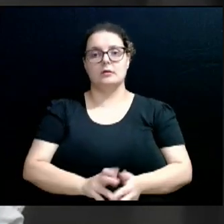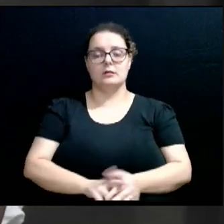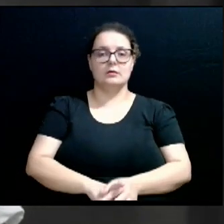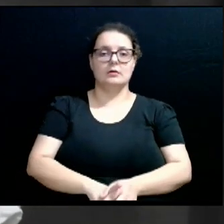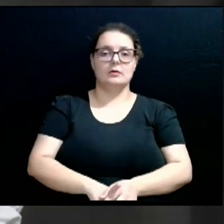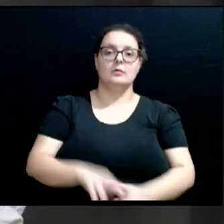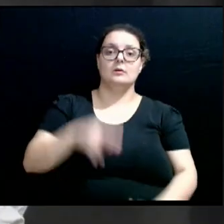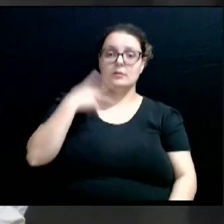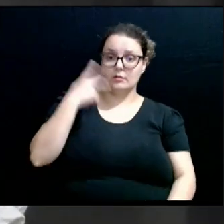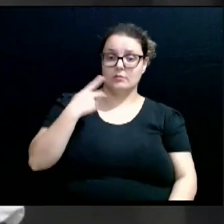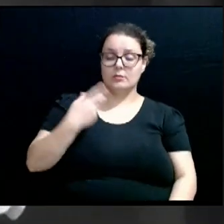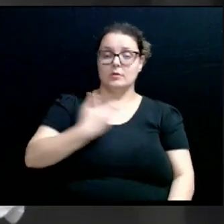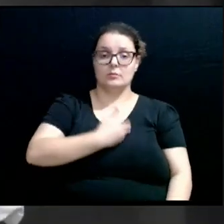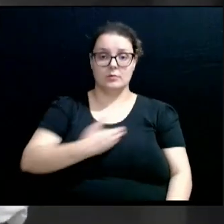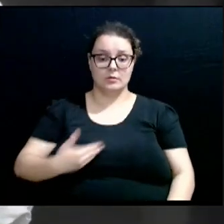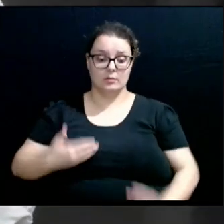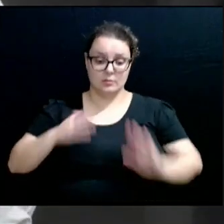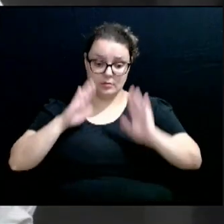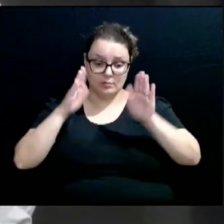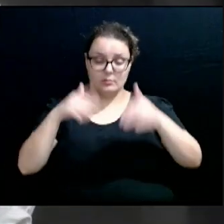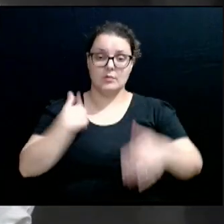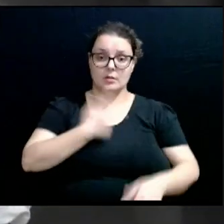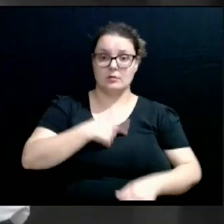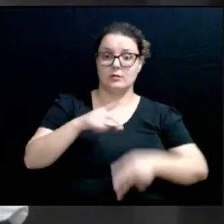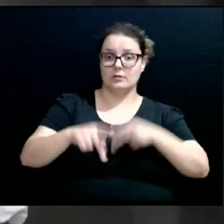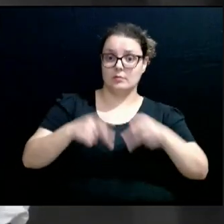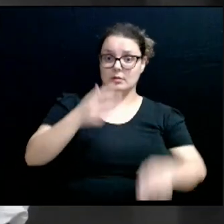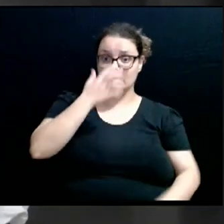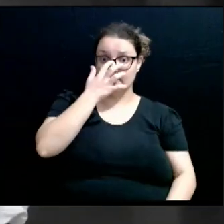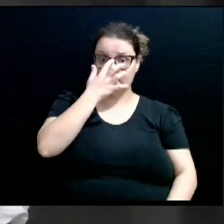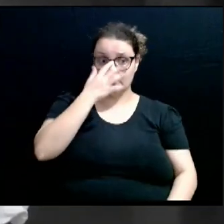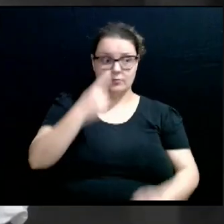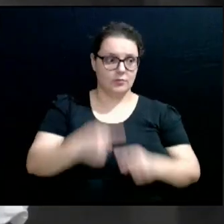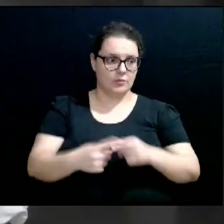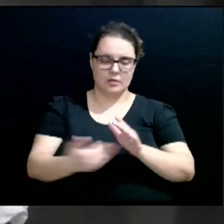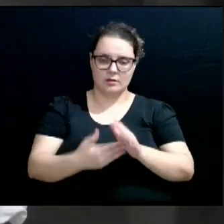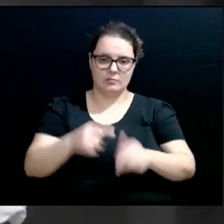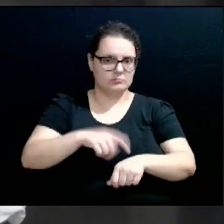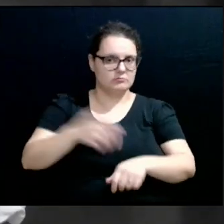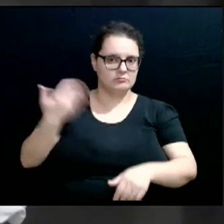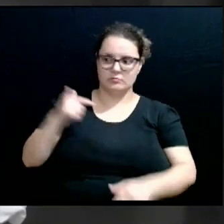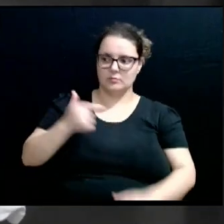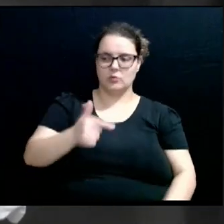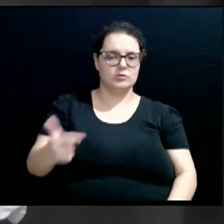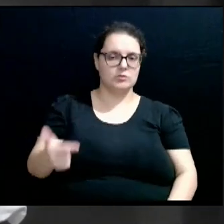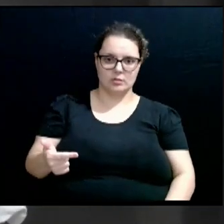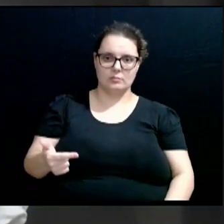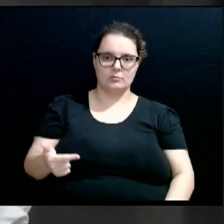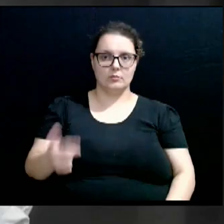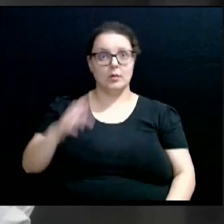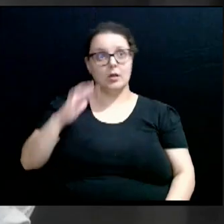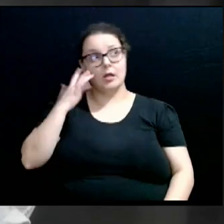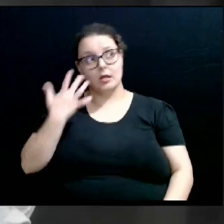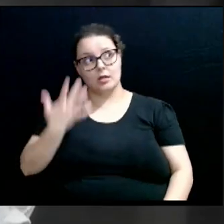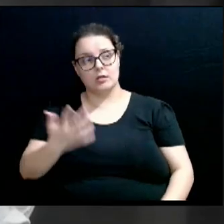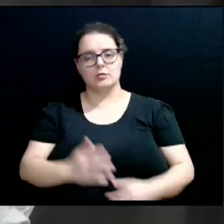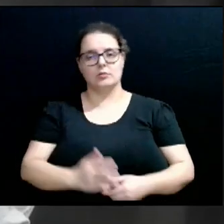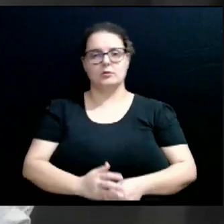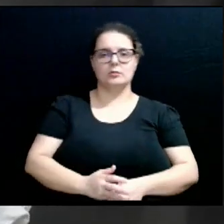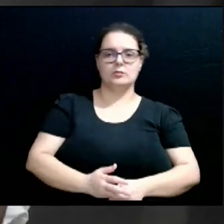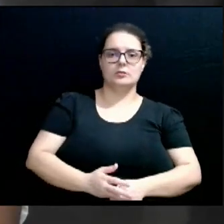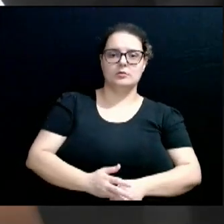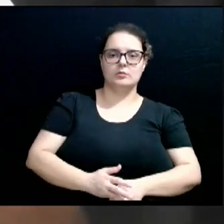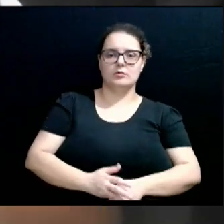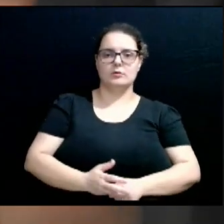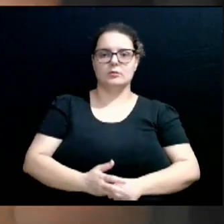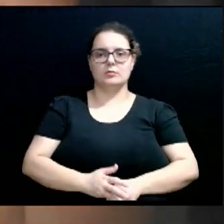para a nossa população, porque até então não tinha. Eu acho que o fato de estar trilhando esse caminho,